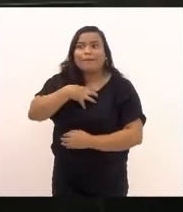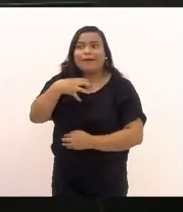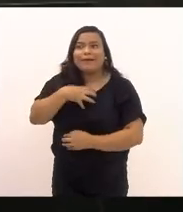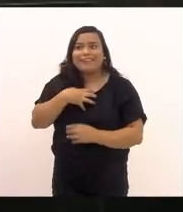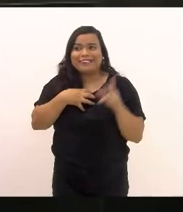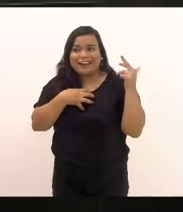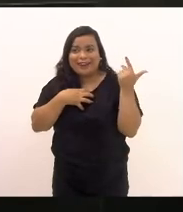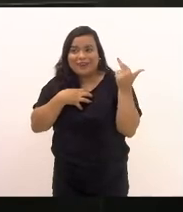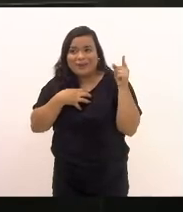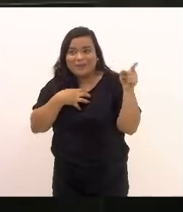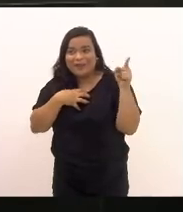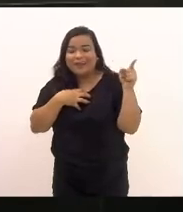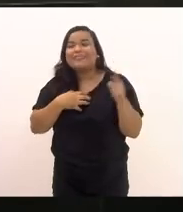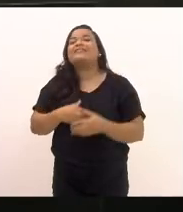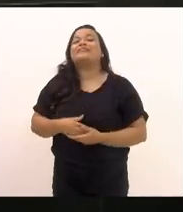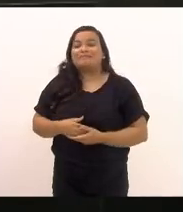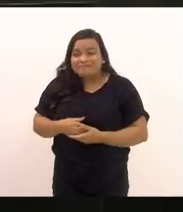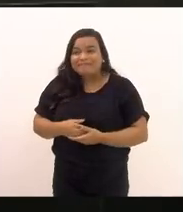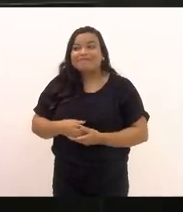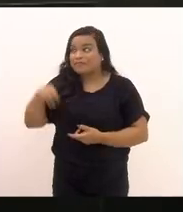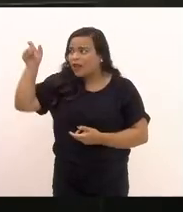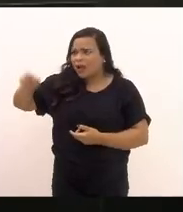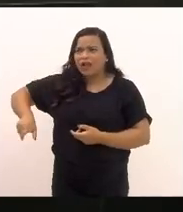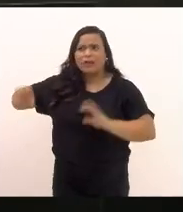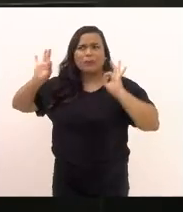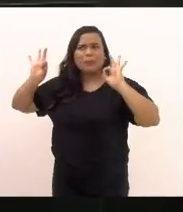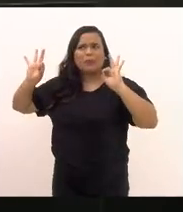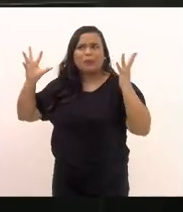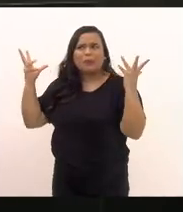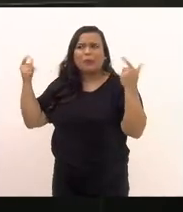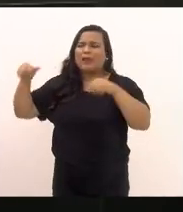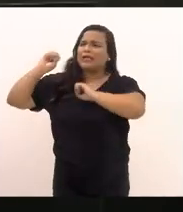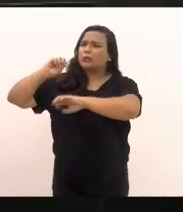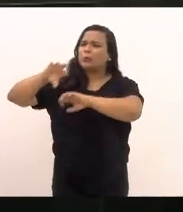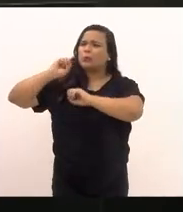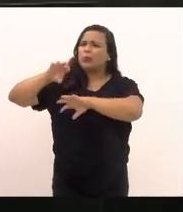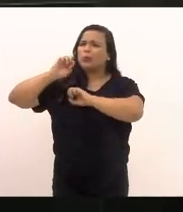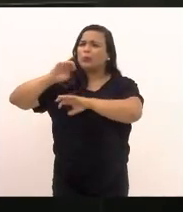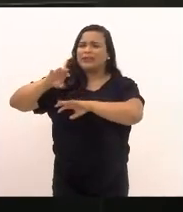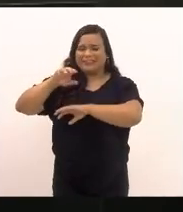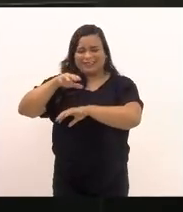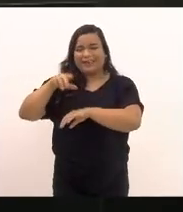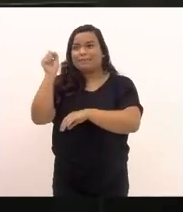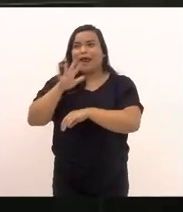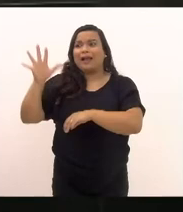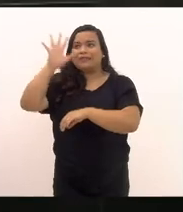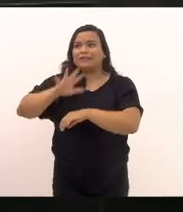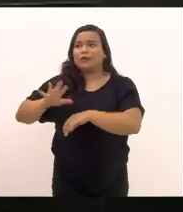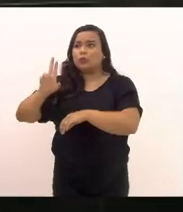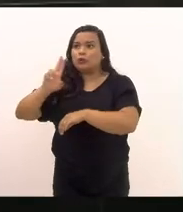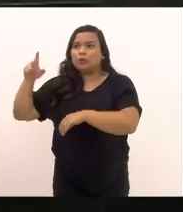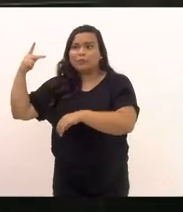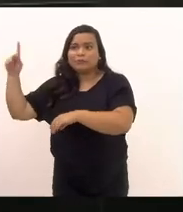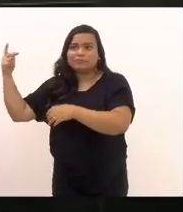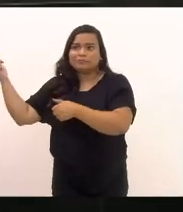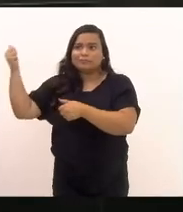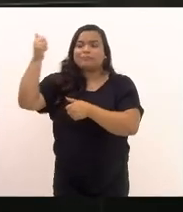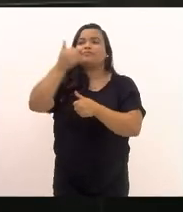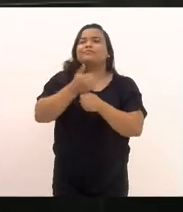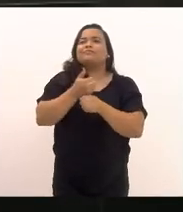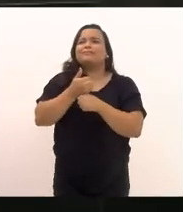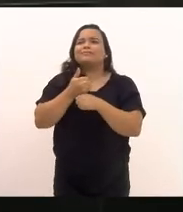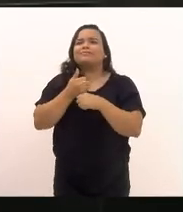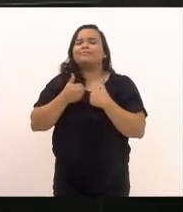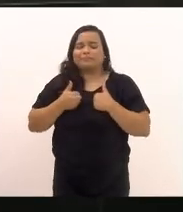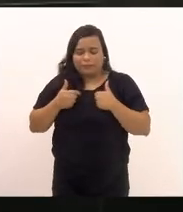em Caetité, né, grande educador brasileiro, né, enfim, e que deu o nome ao INEP, que ele é da iniciativa de